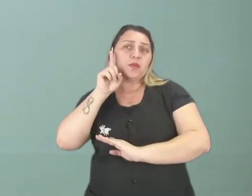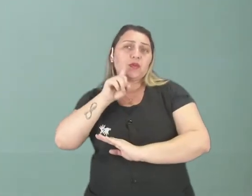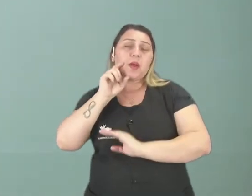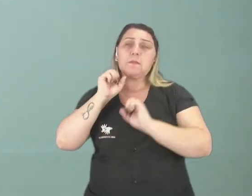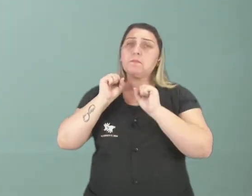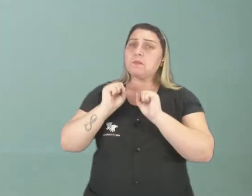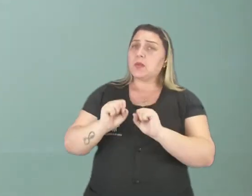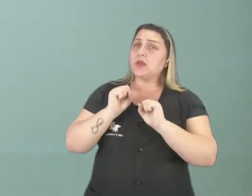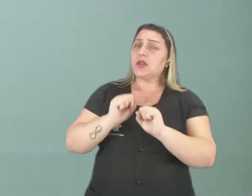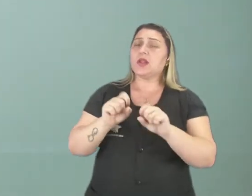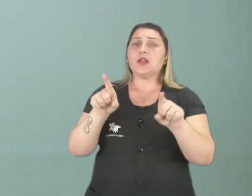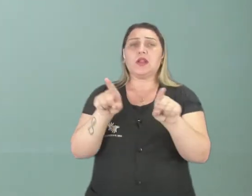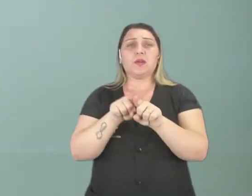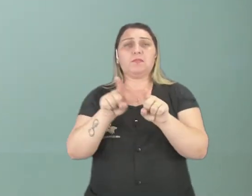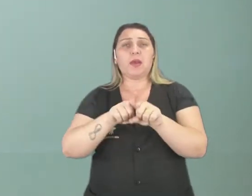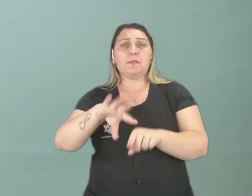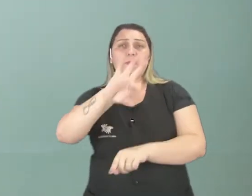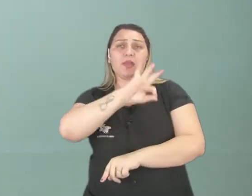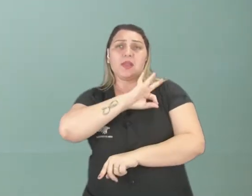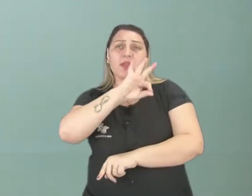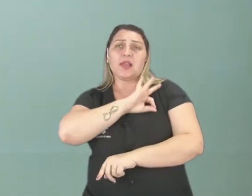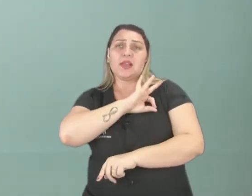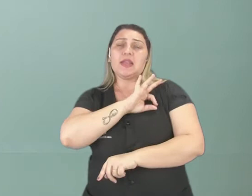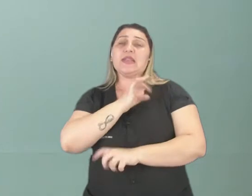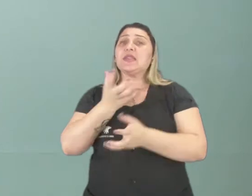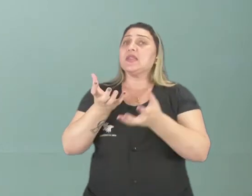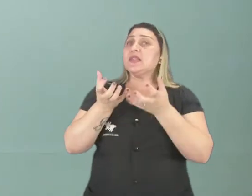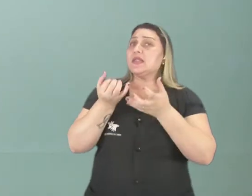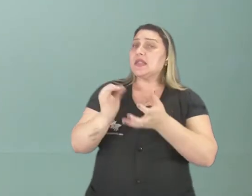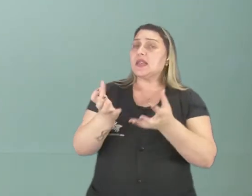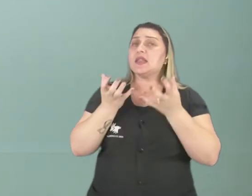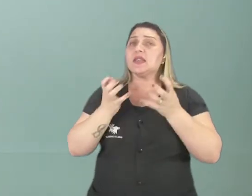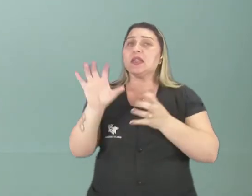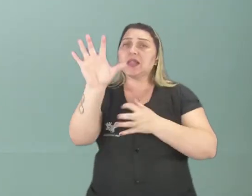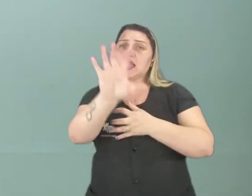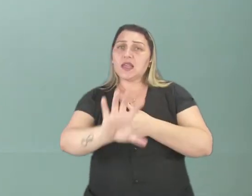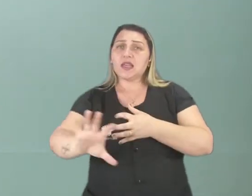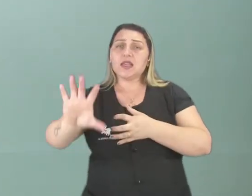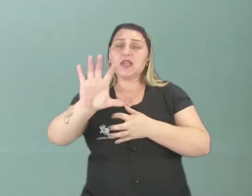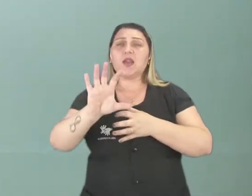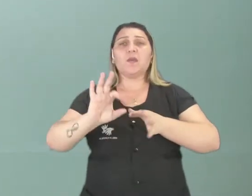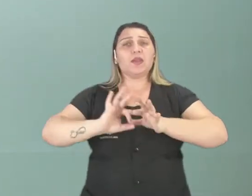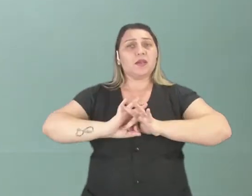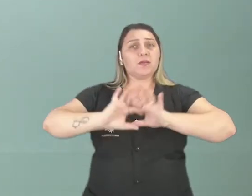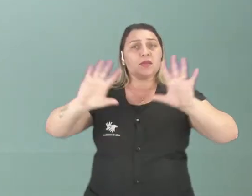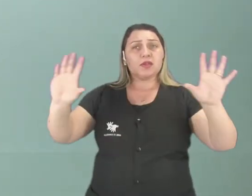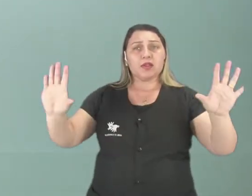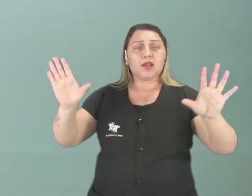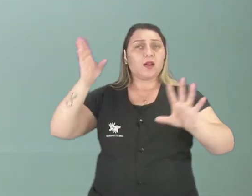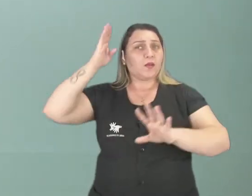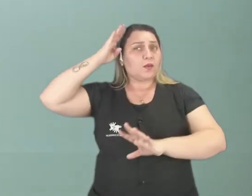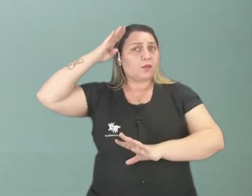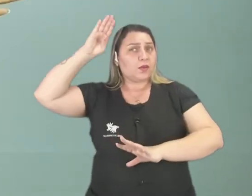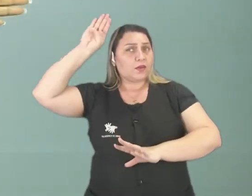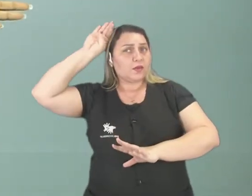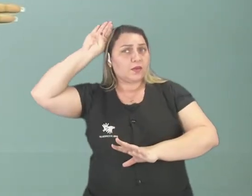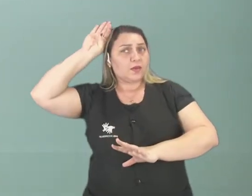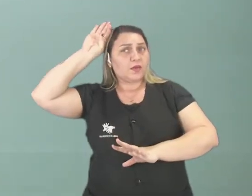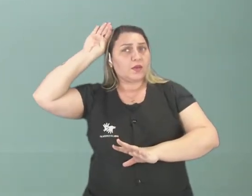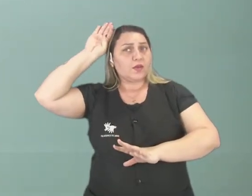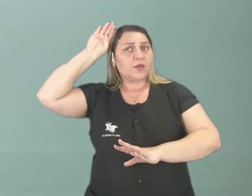Unidos poderia intervir militarmente quando quisesse na região. Então, assim, essa independência cubana